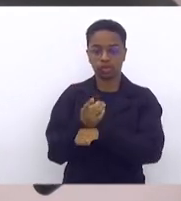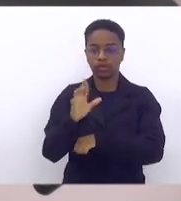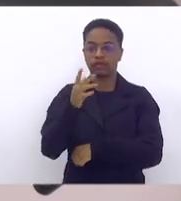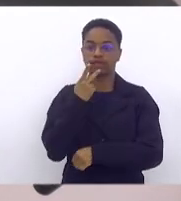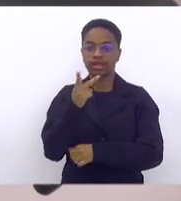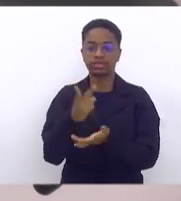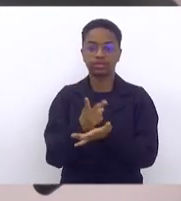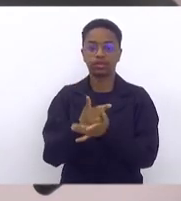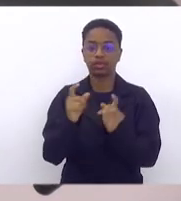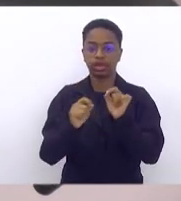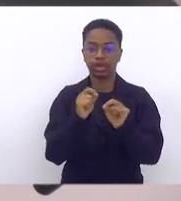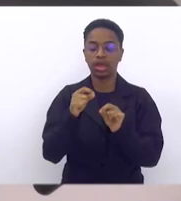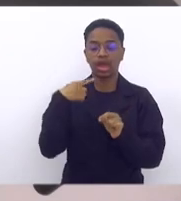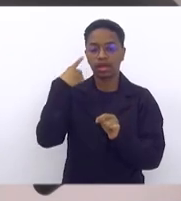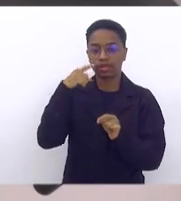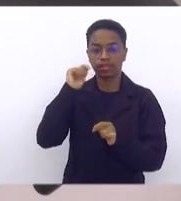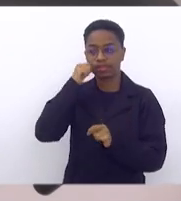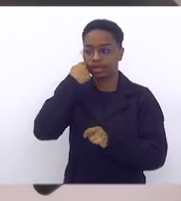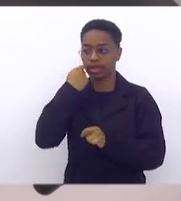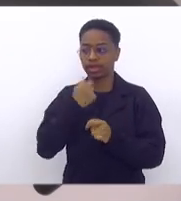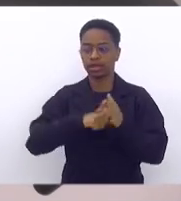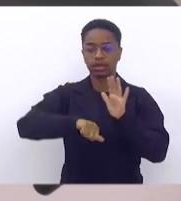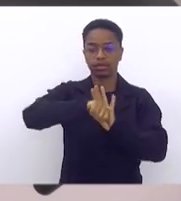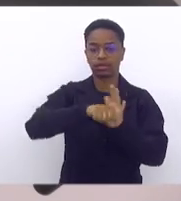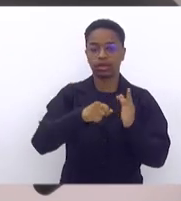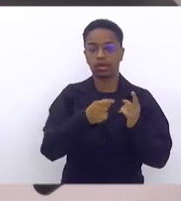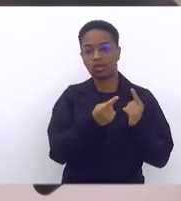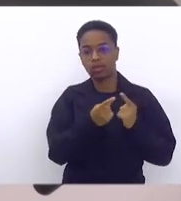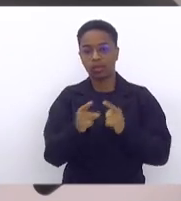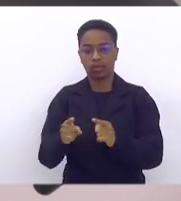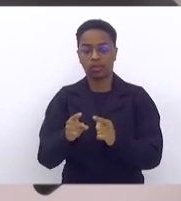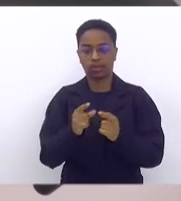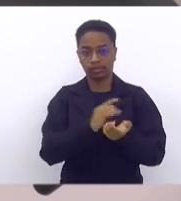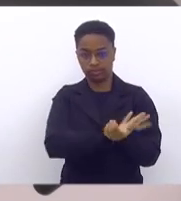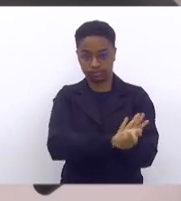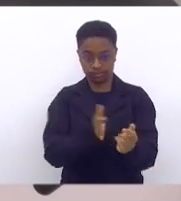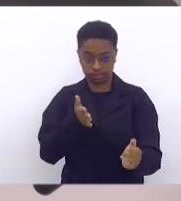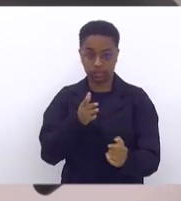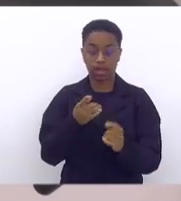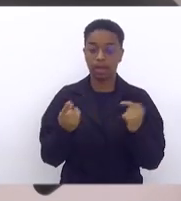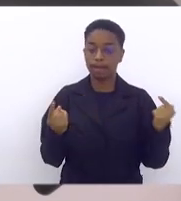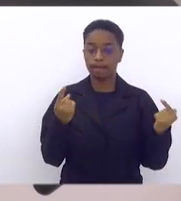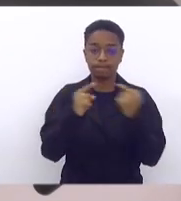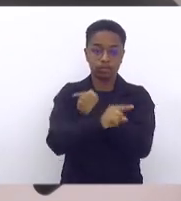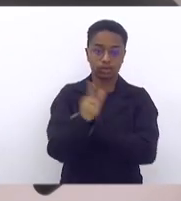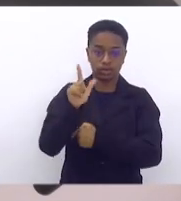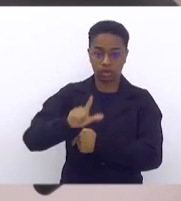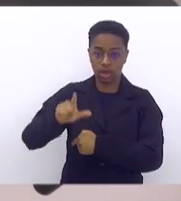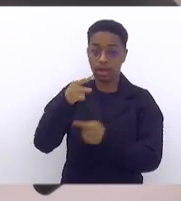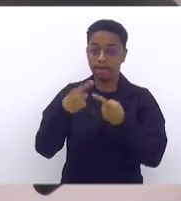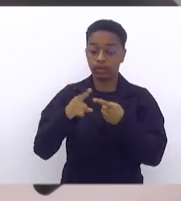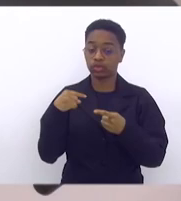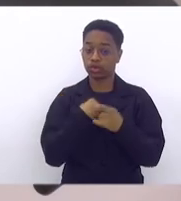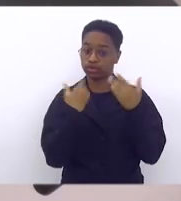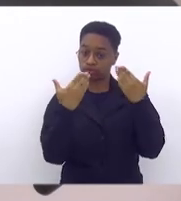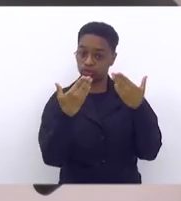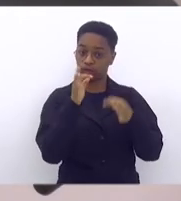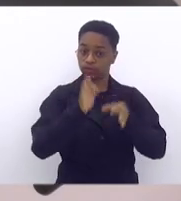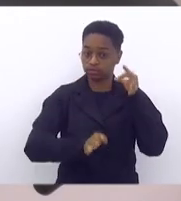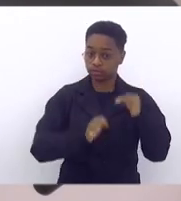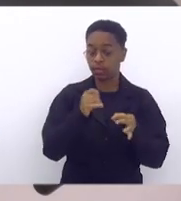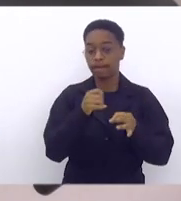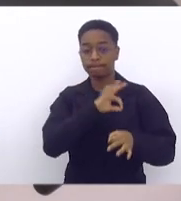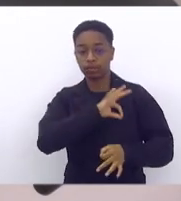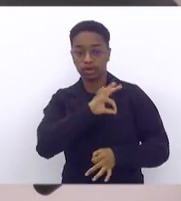fala como a advocacia negra, criminal, antirracista inverte essa lógica da suspeição, né? A gente desconfia do judiciário, da polícia, do